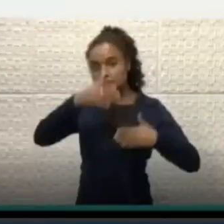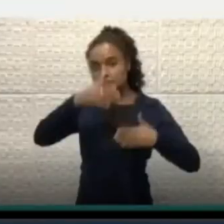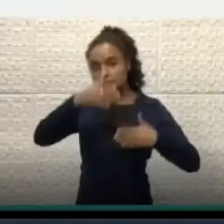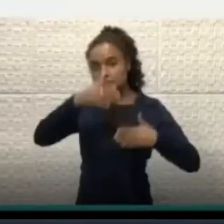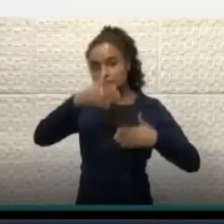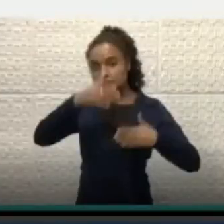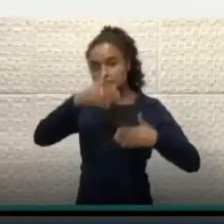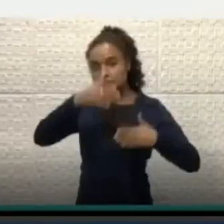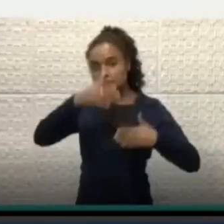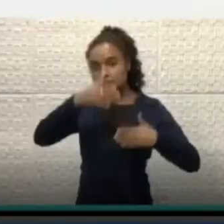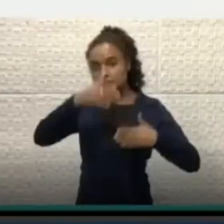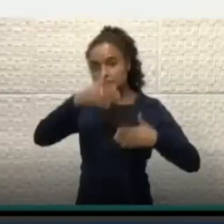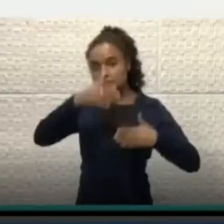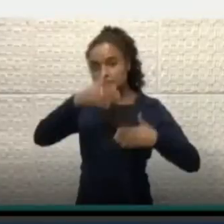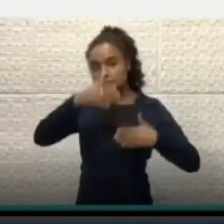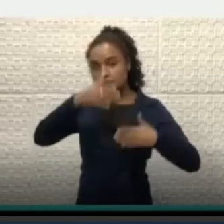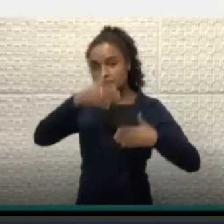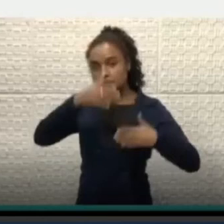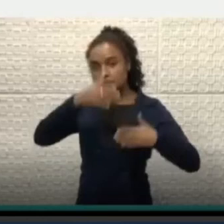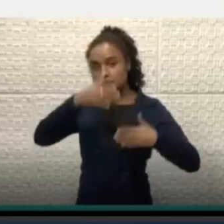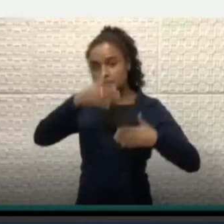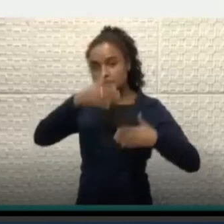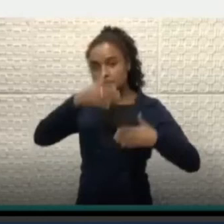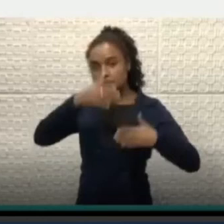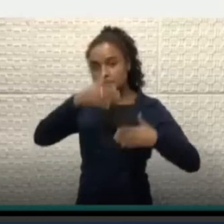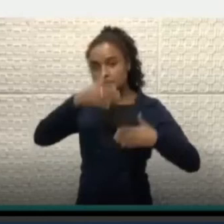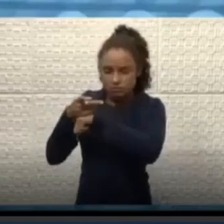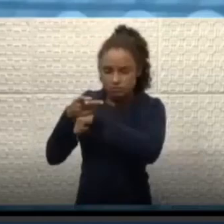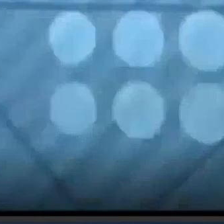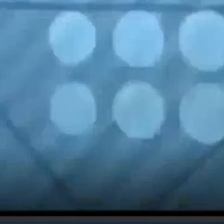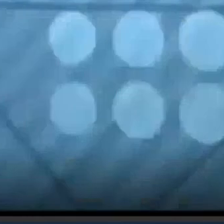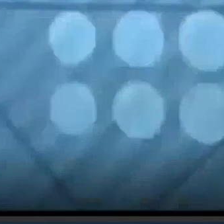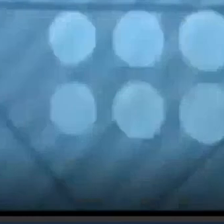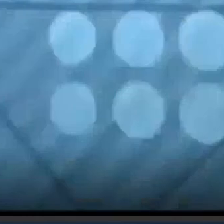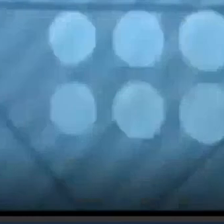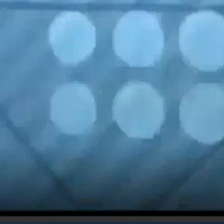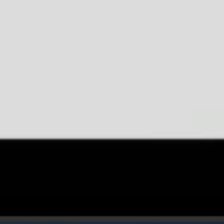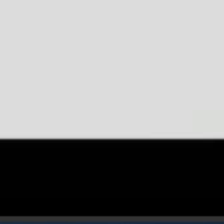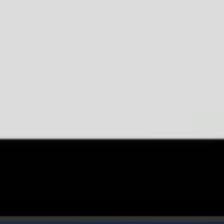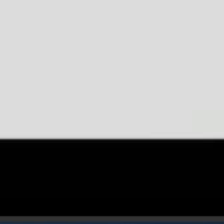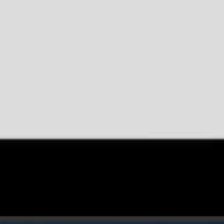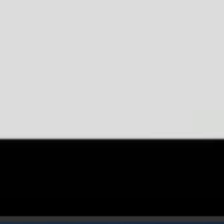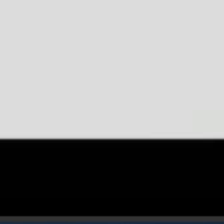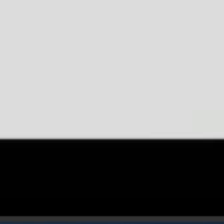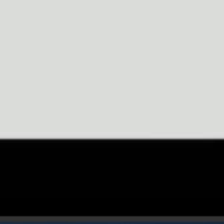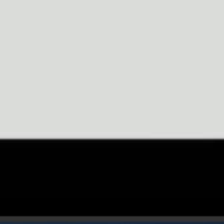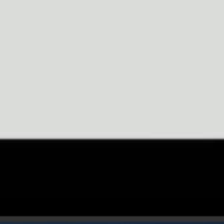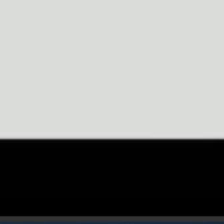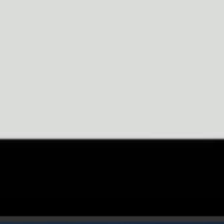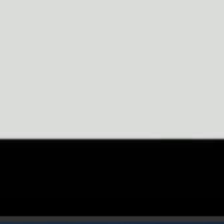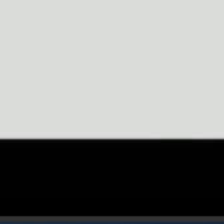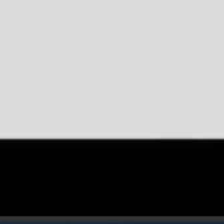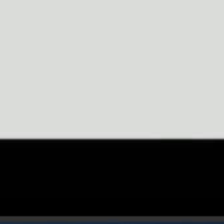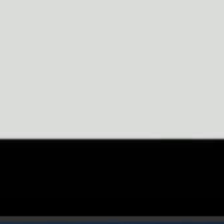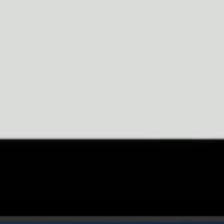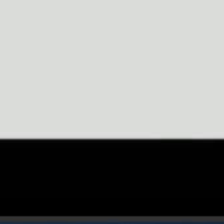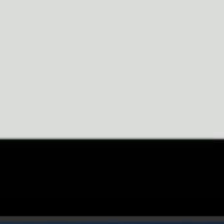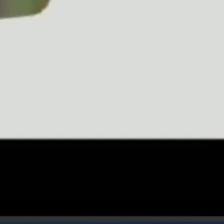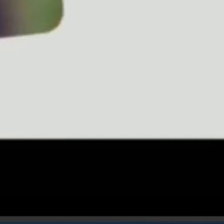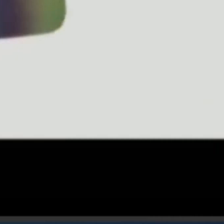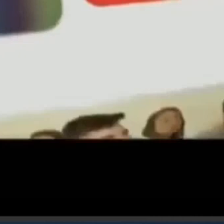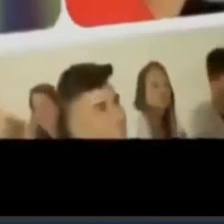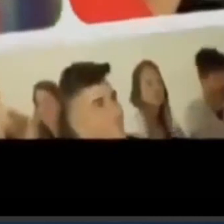né, a aula de hoje, né, ela visa a pesquisa por